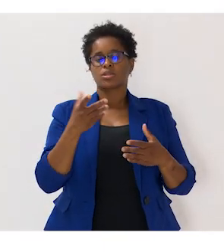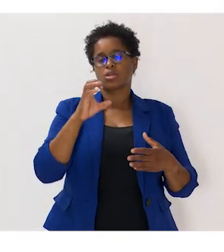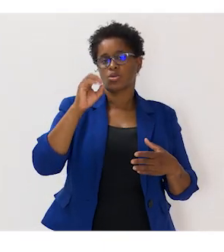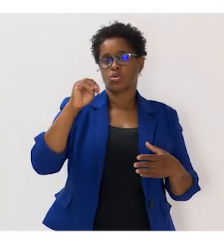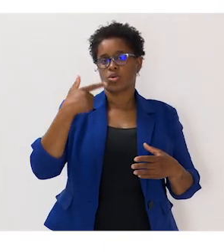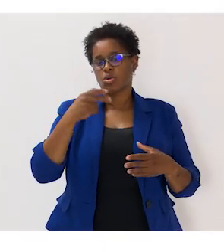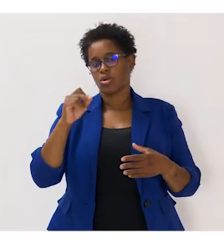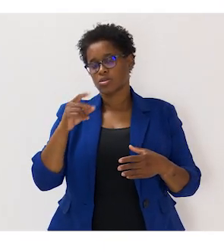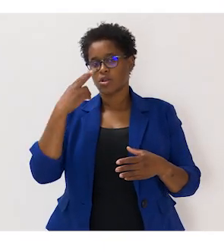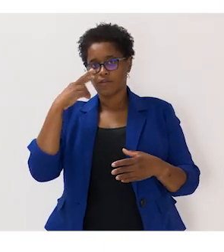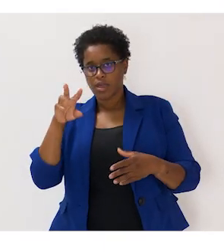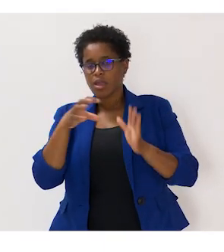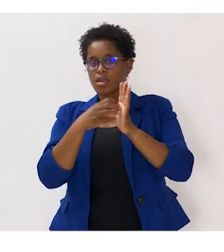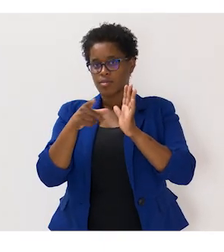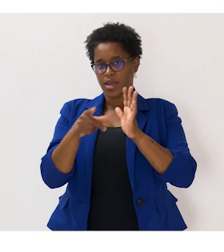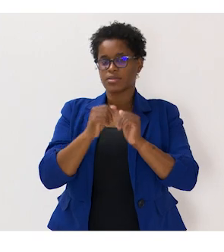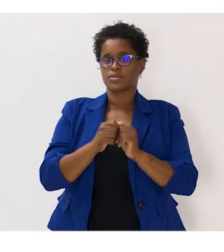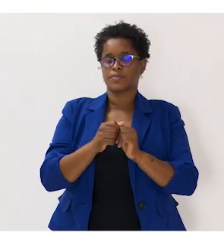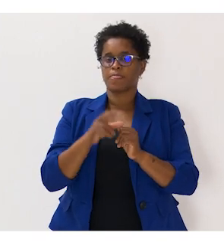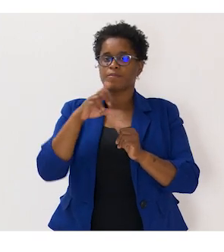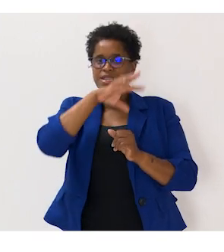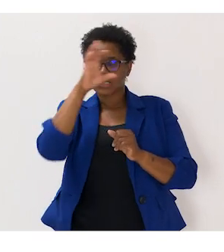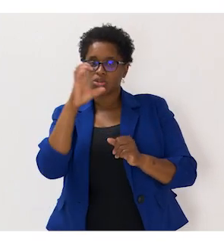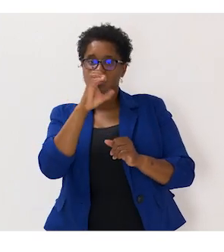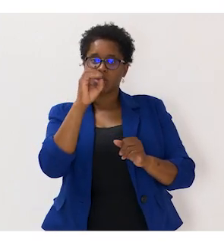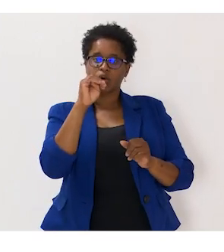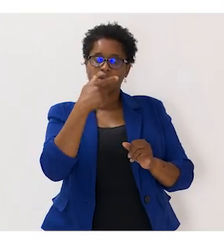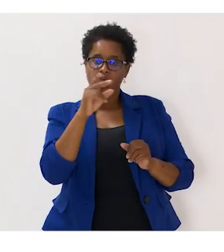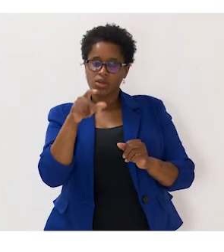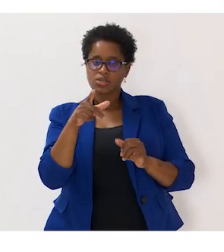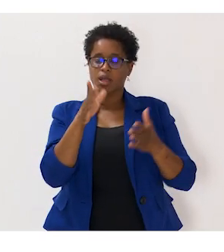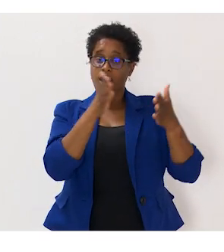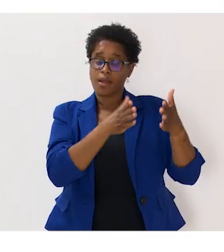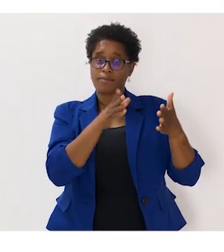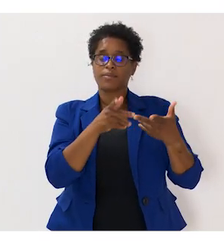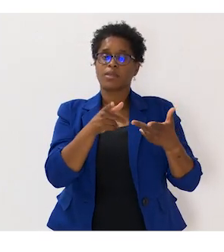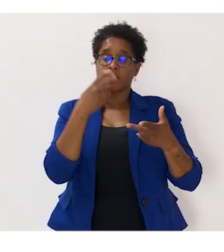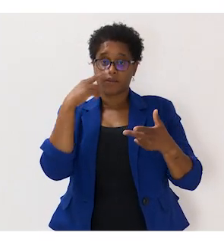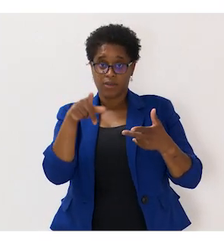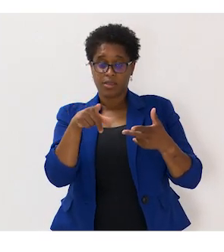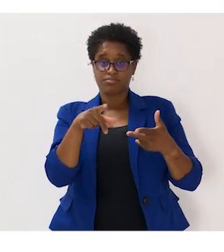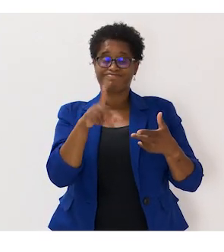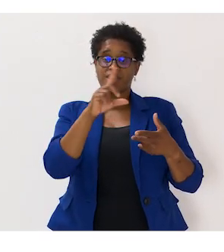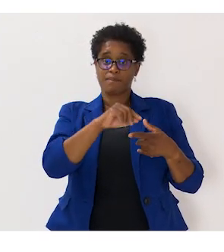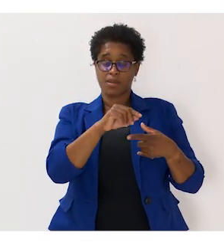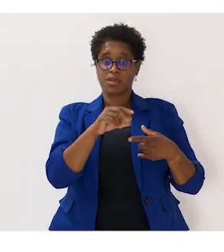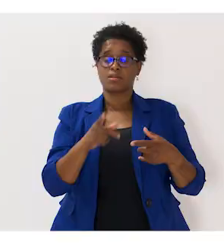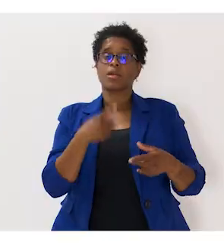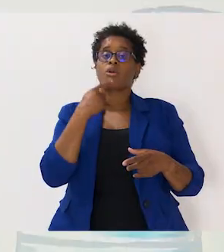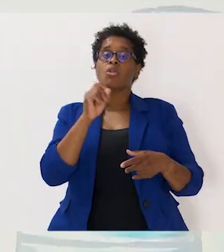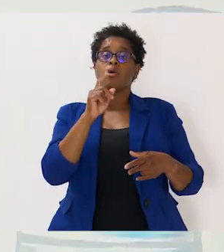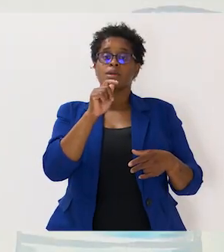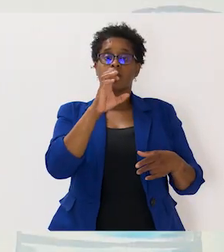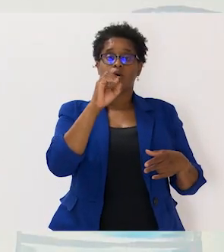aqui na imagem, uma região de costa, vejam aqui, também é chamado de